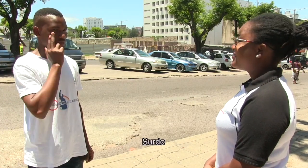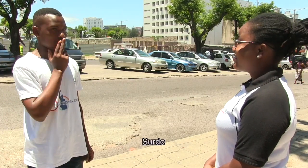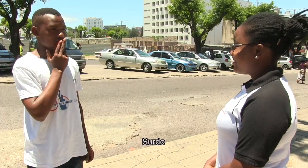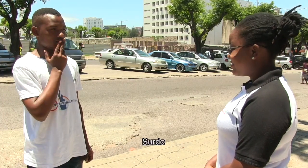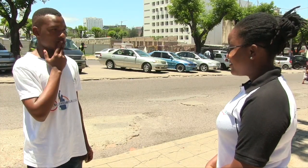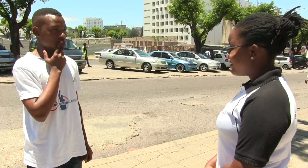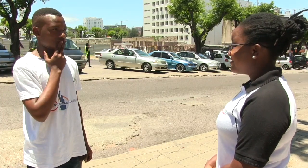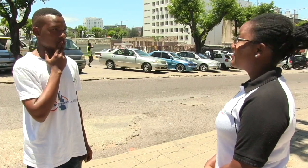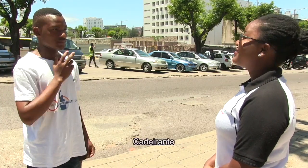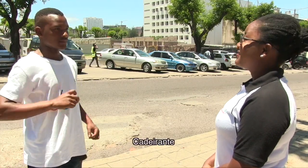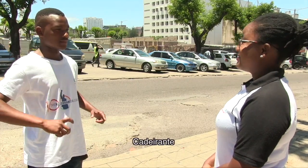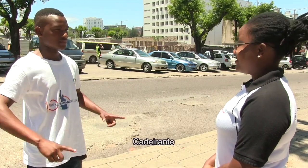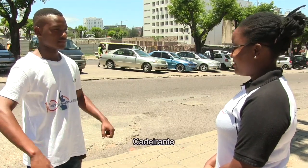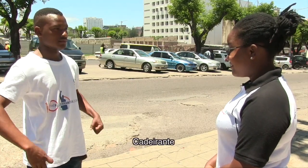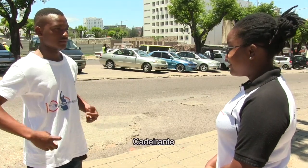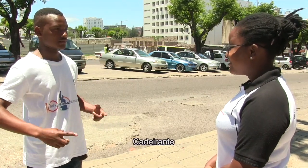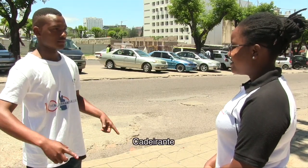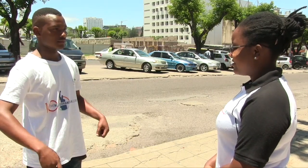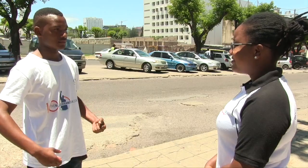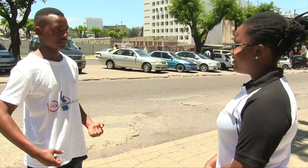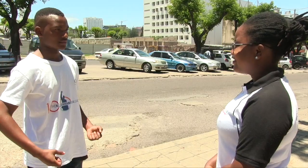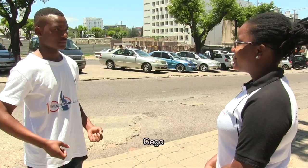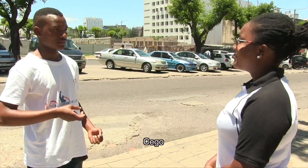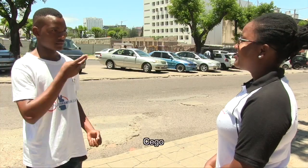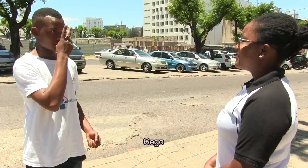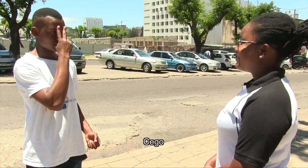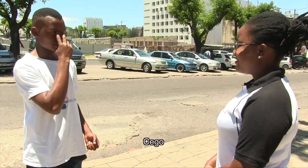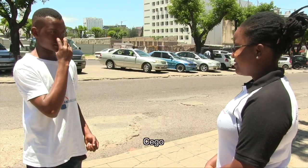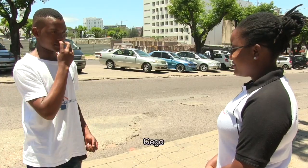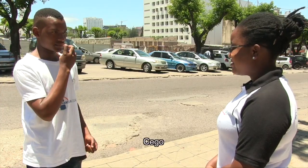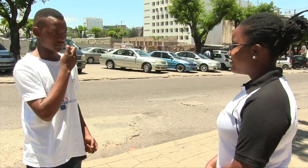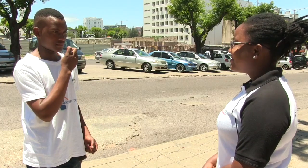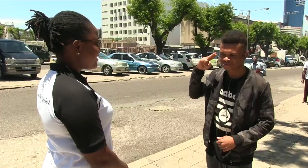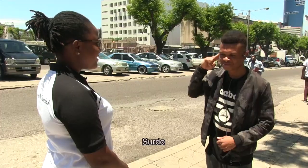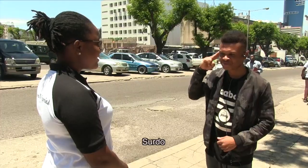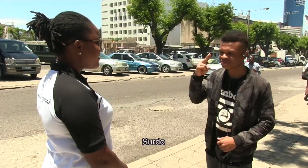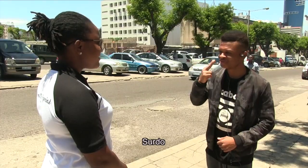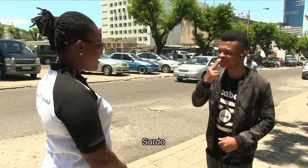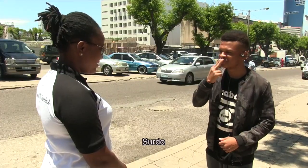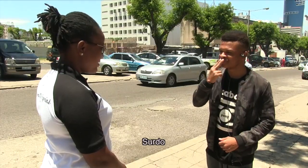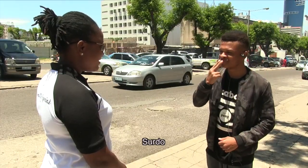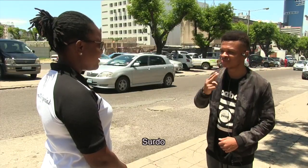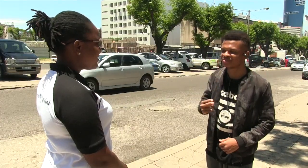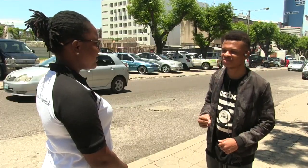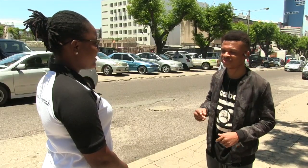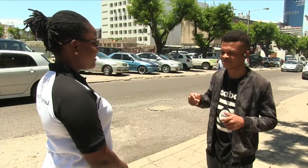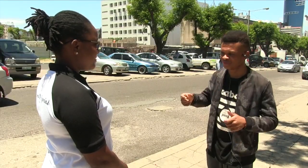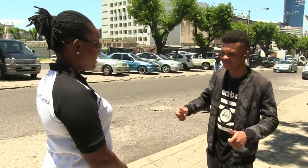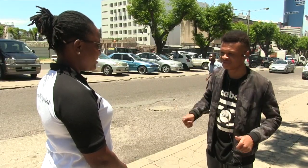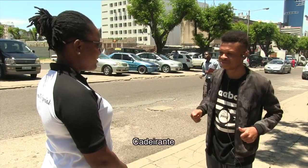Surdo Cadeirante Cego Surdo